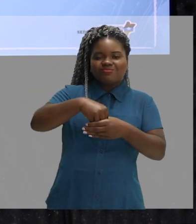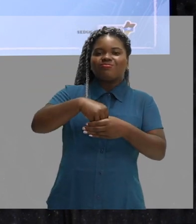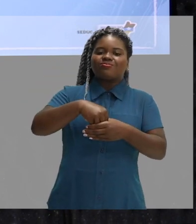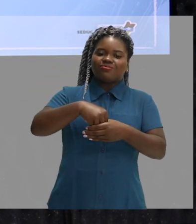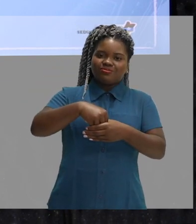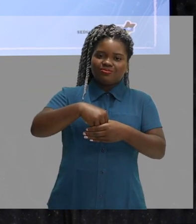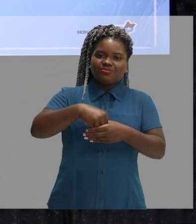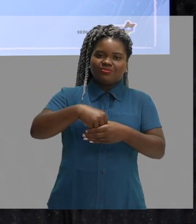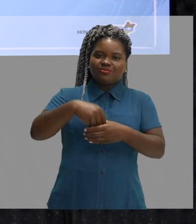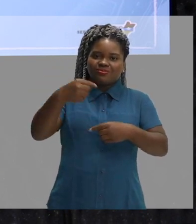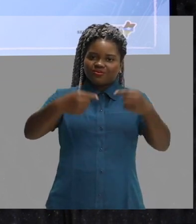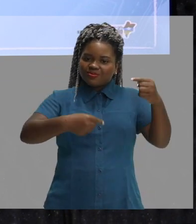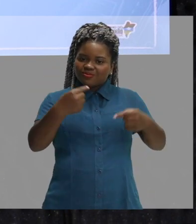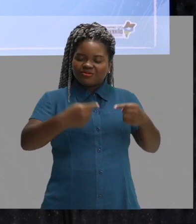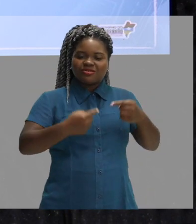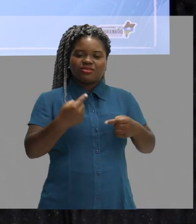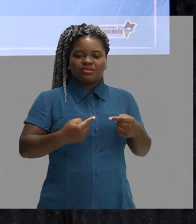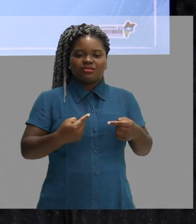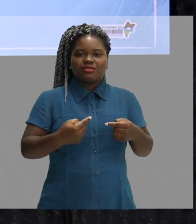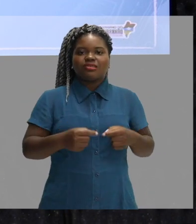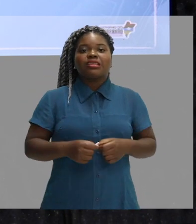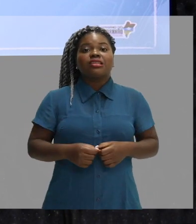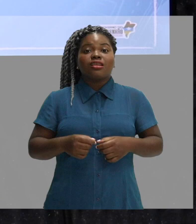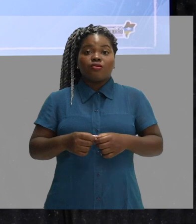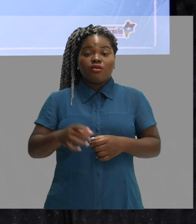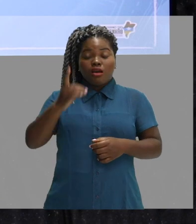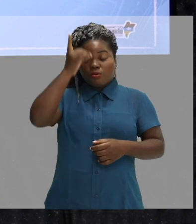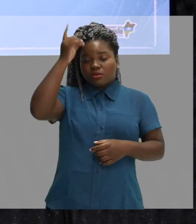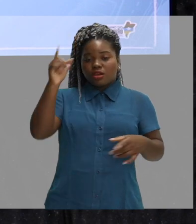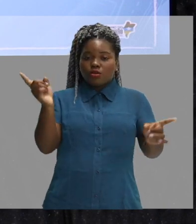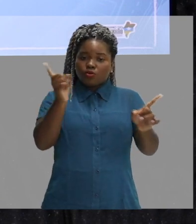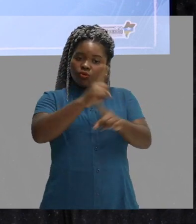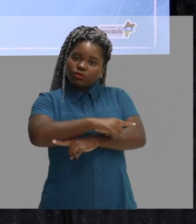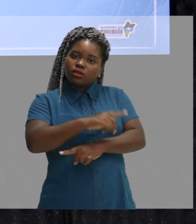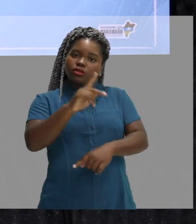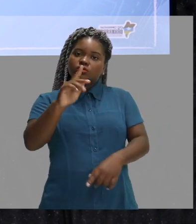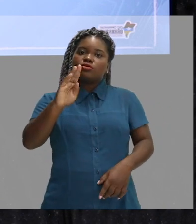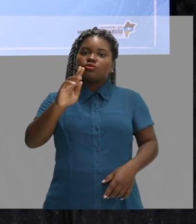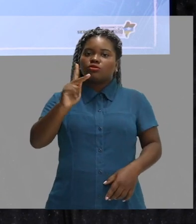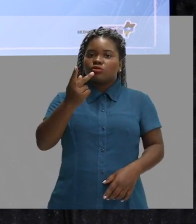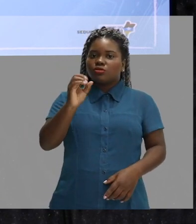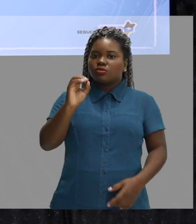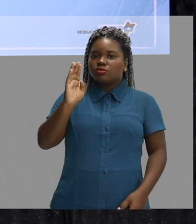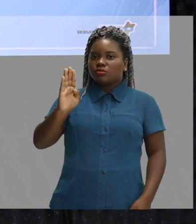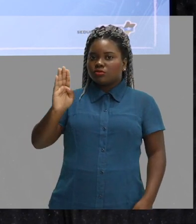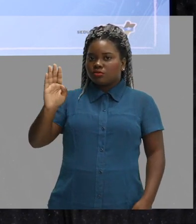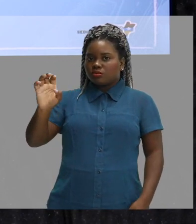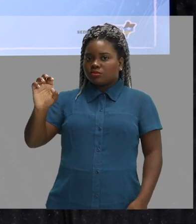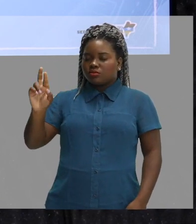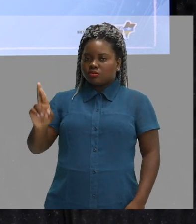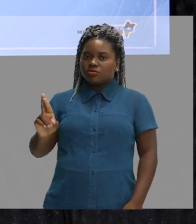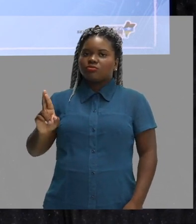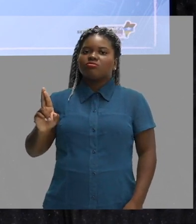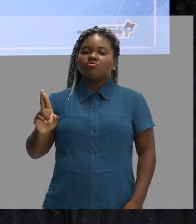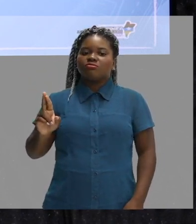já tem uma ideia contrária à ideia do Thomas Hobbes. Já é um defensor de um modelo diferente de